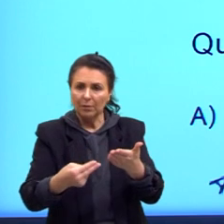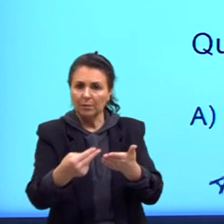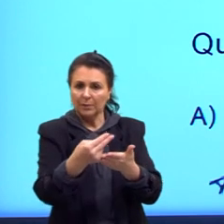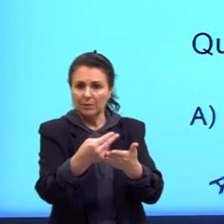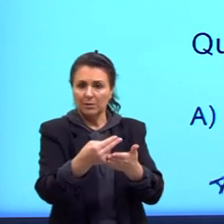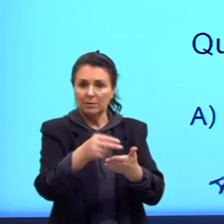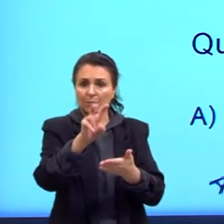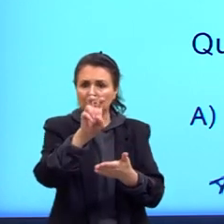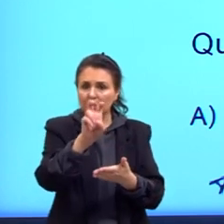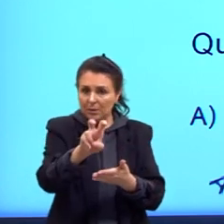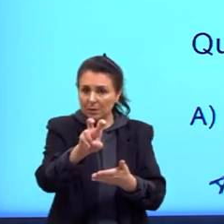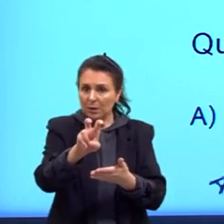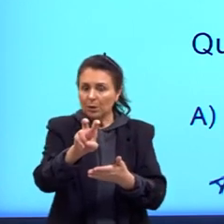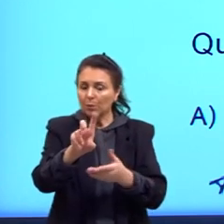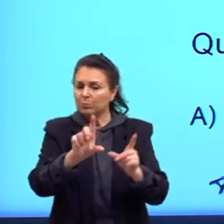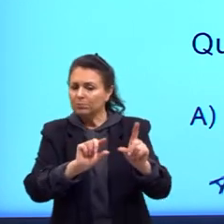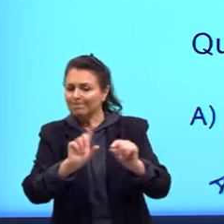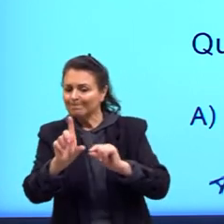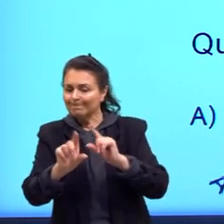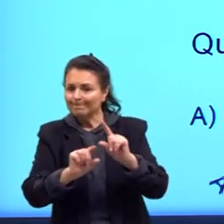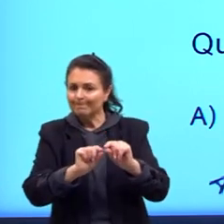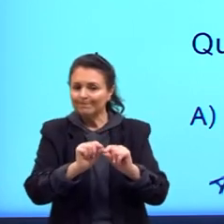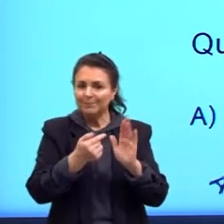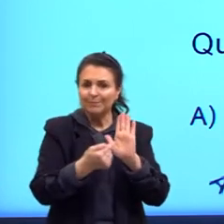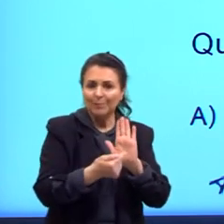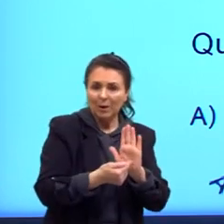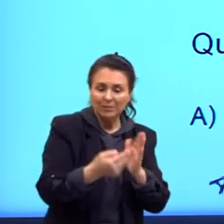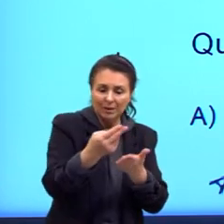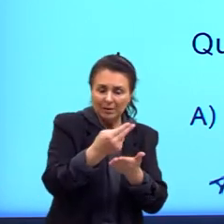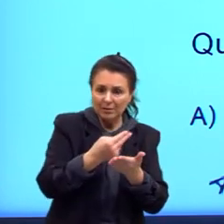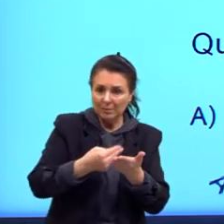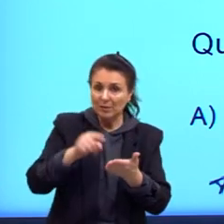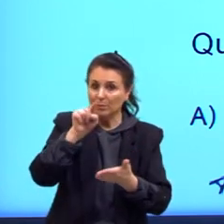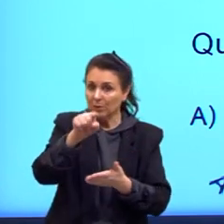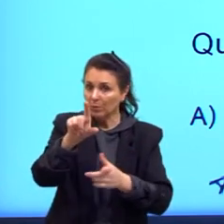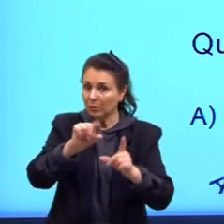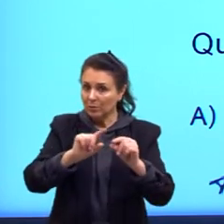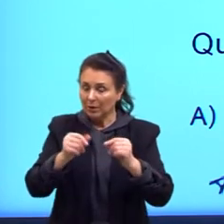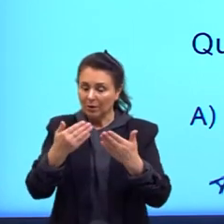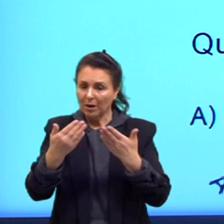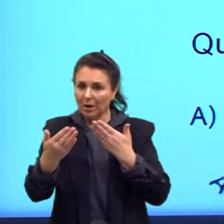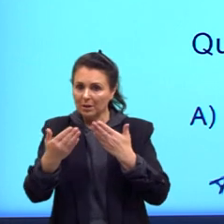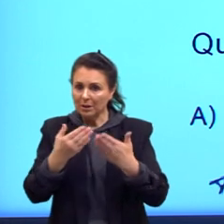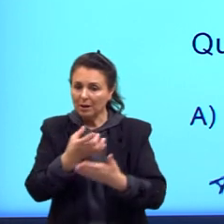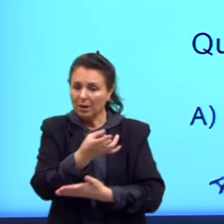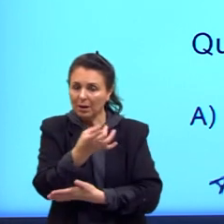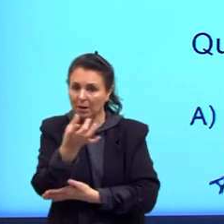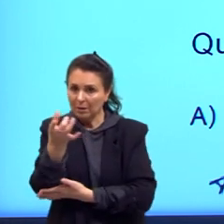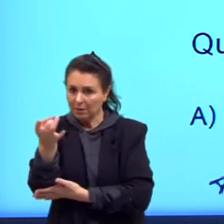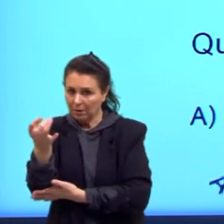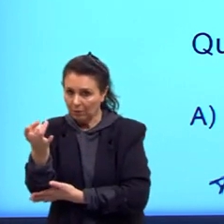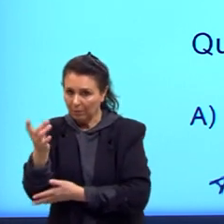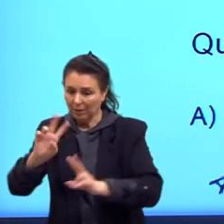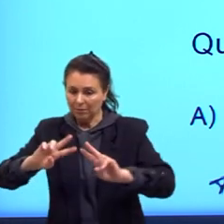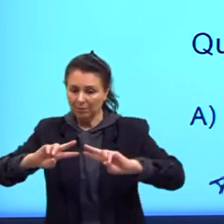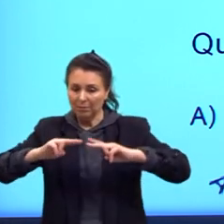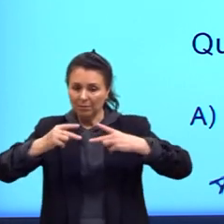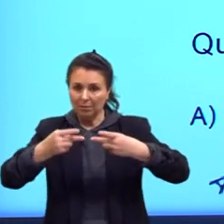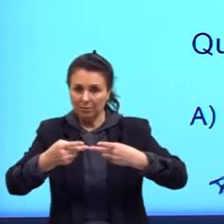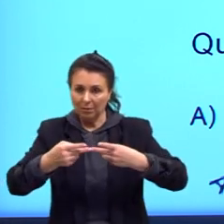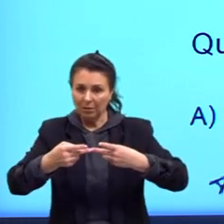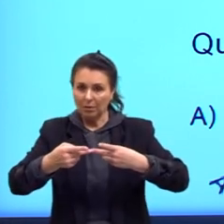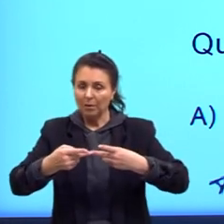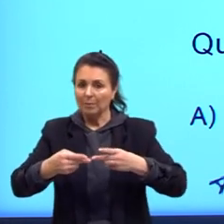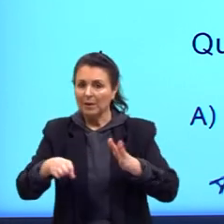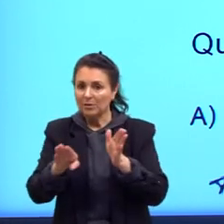cinco alternativas que mostram as figuras nós vamos analisar cada uma das reflexões para